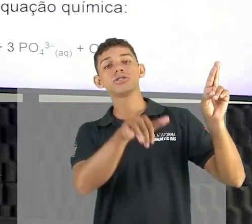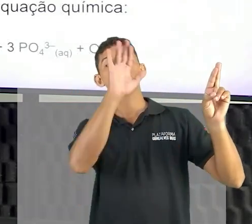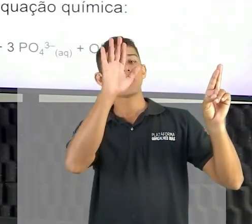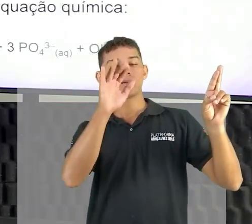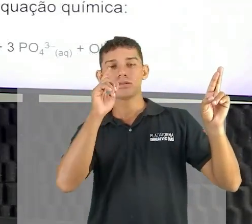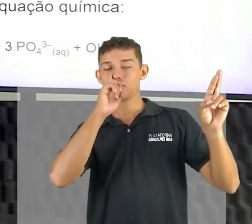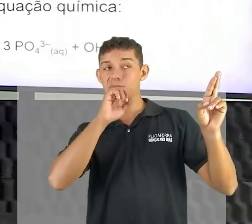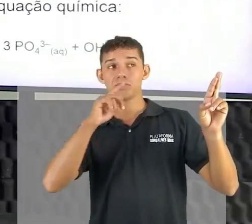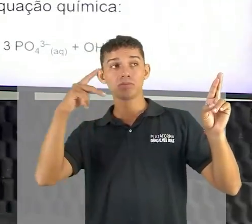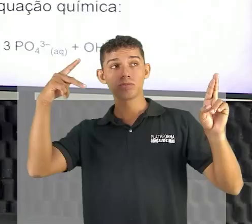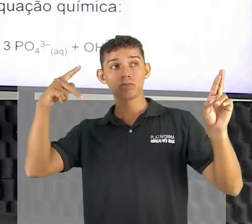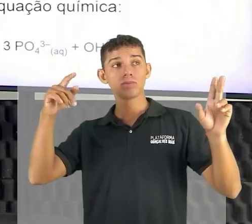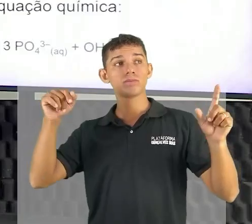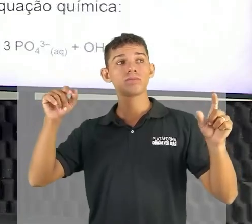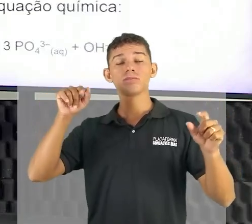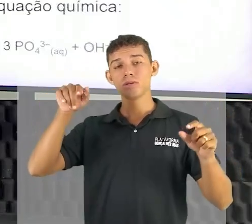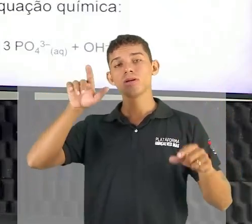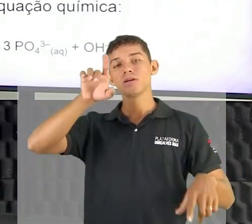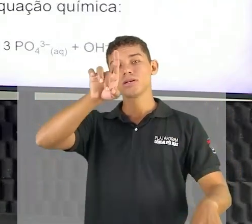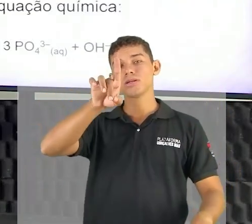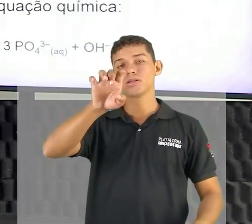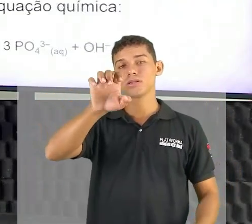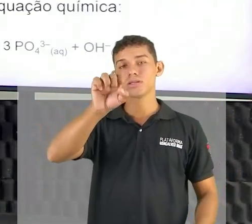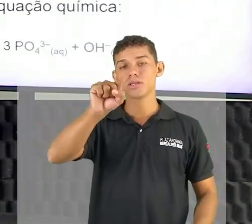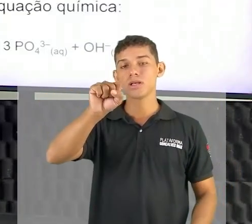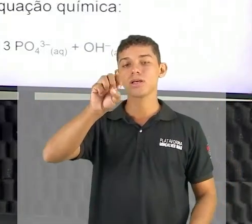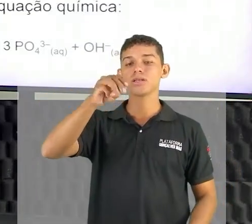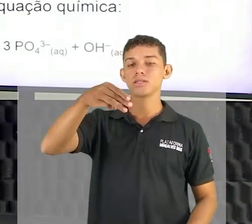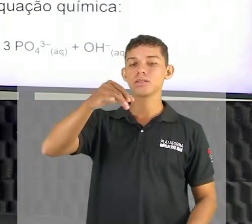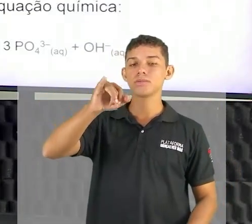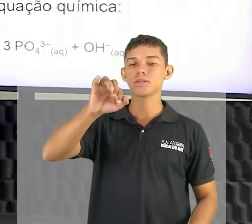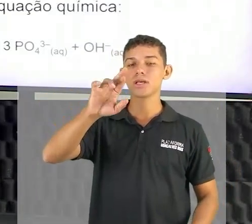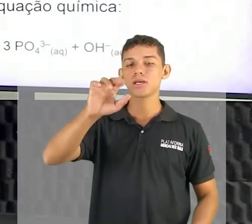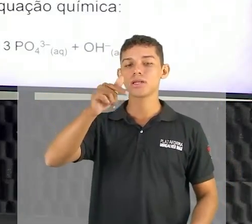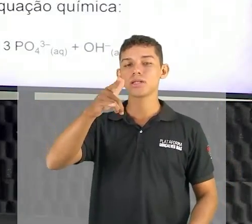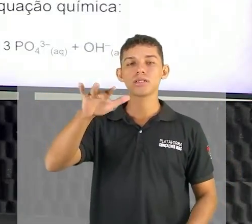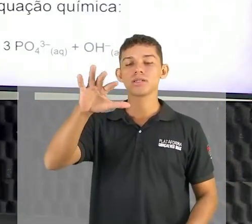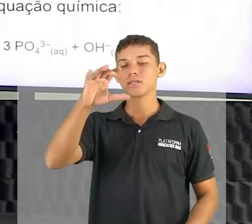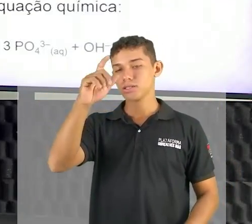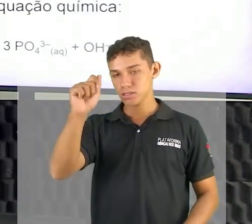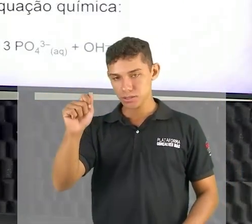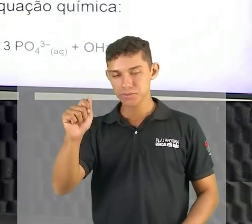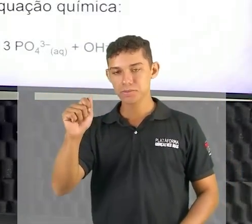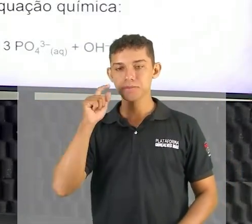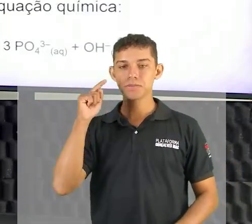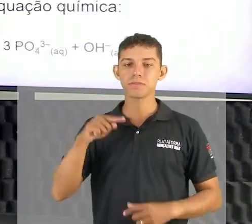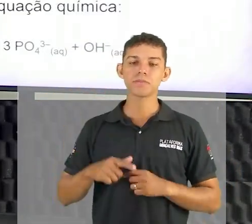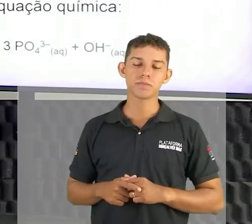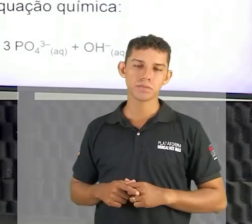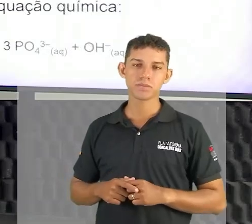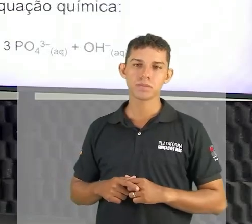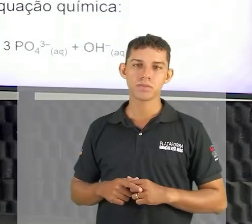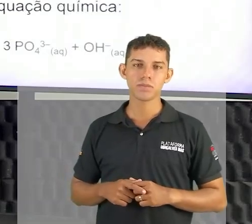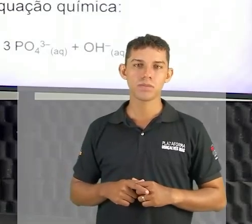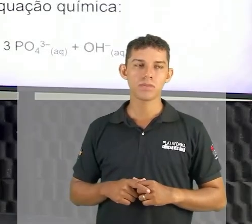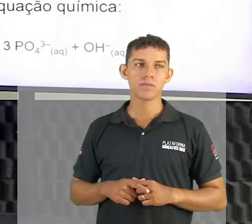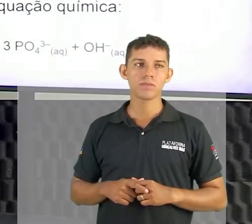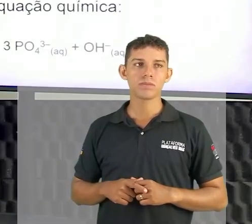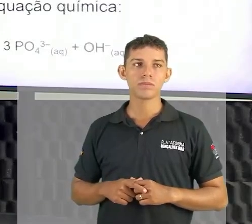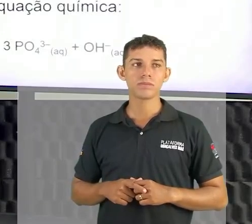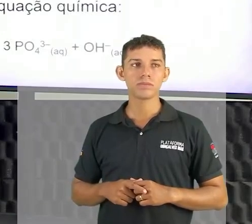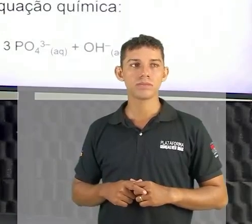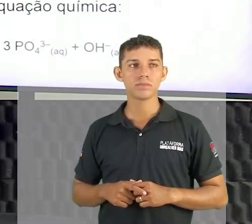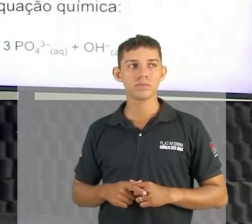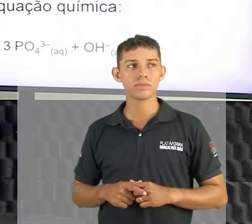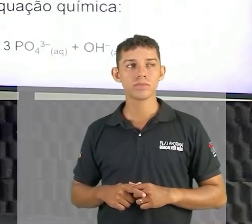mais, desmineraliza o dente. É por isso que o meio ácido vai provocar uma desmineralização. E aí o que é